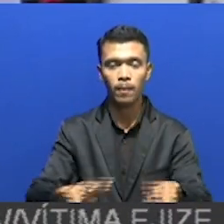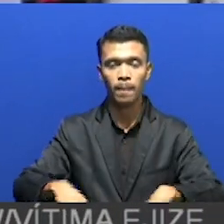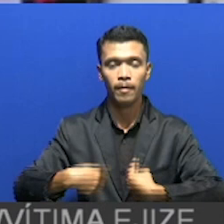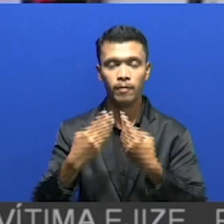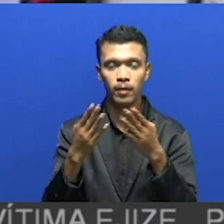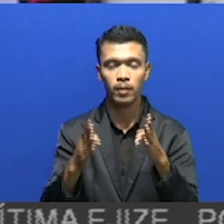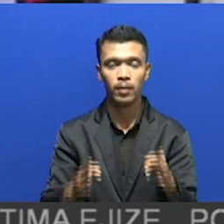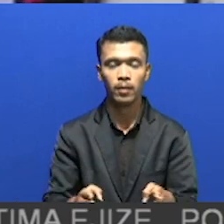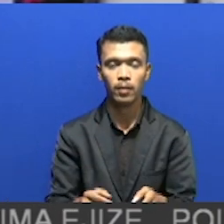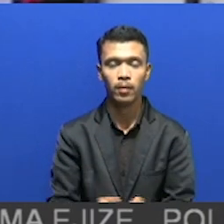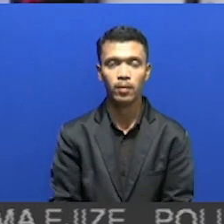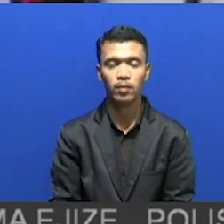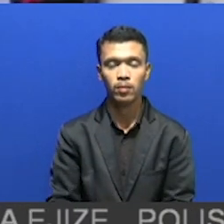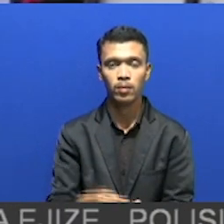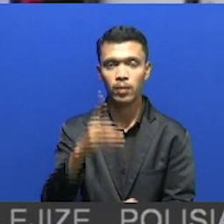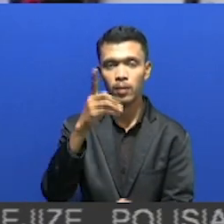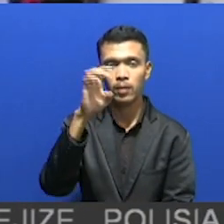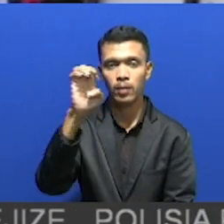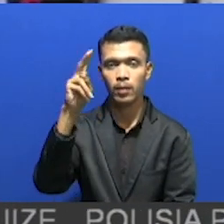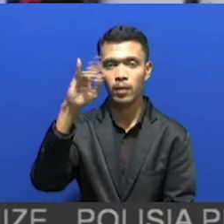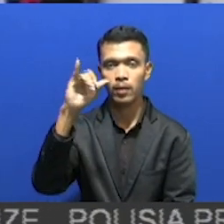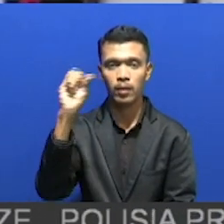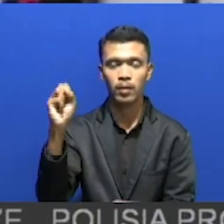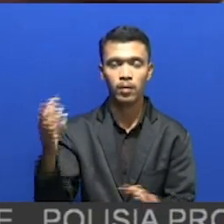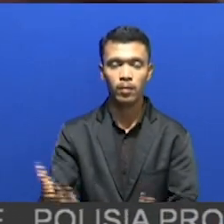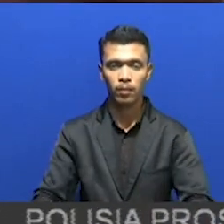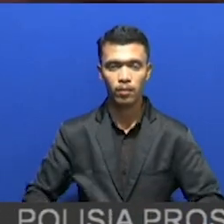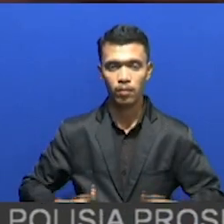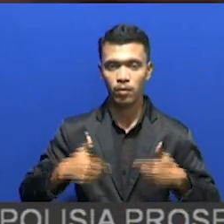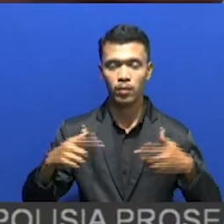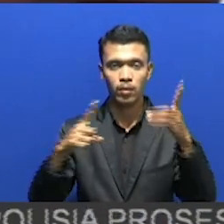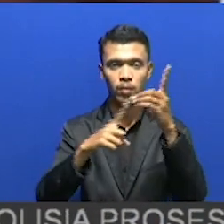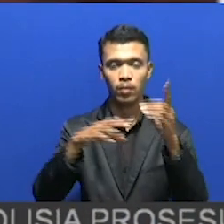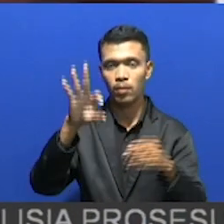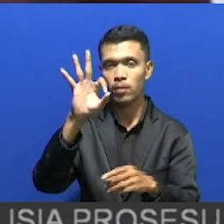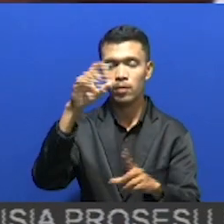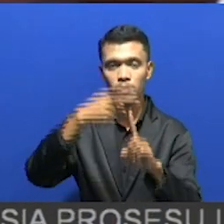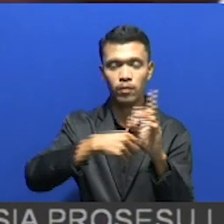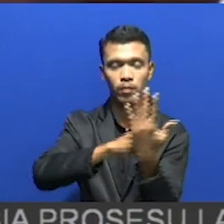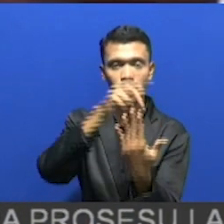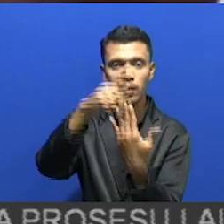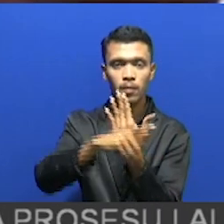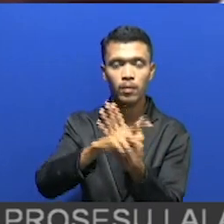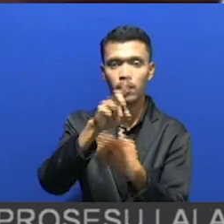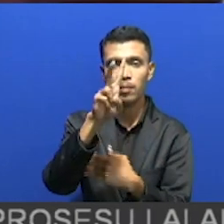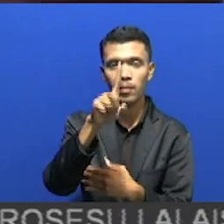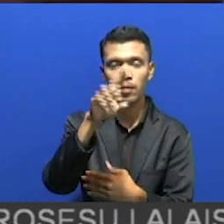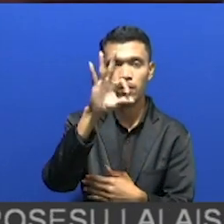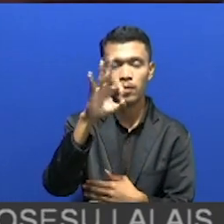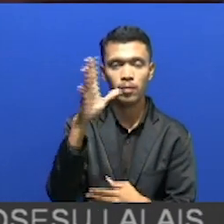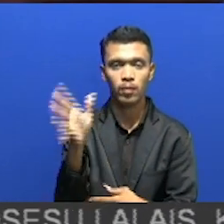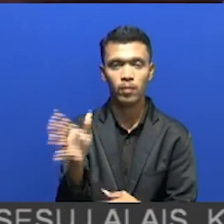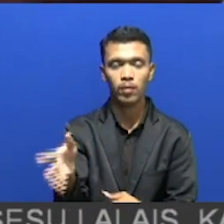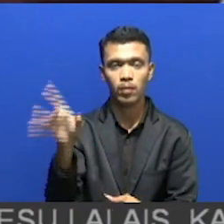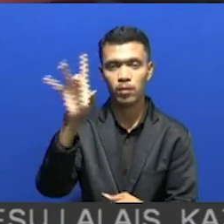Saudoso Denis Amaro Silveiro, o código do Mikai, Morris e Lorencia Fulan Abril, Tina Rihun Ida Tusia Limanolo Resinwalo,